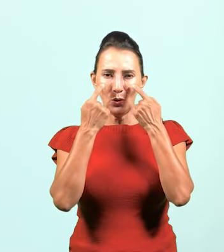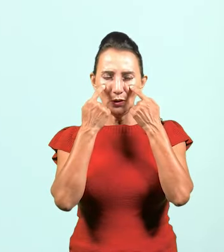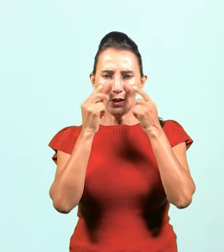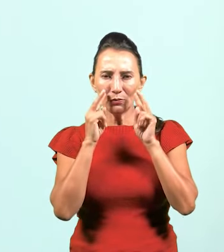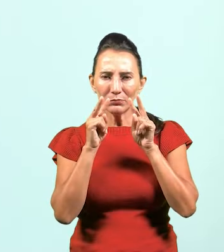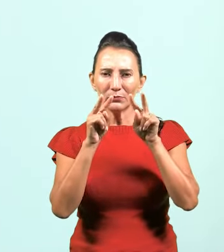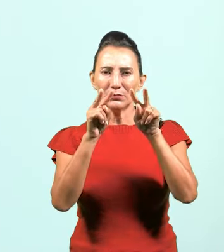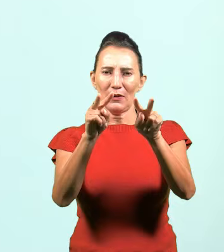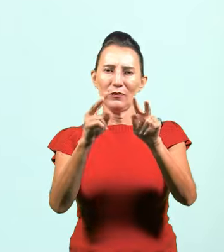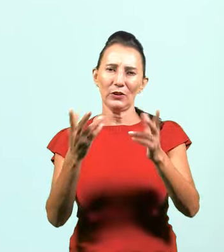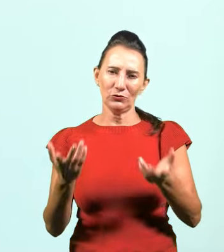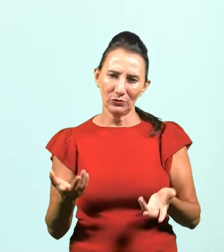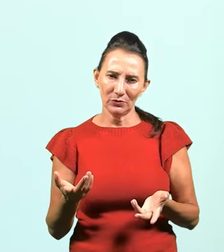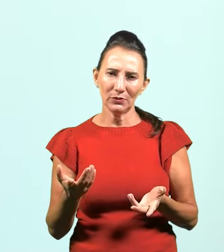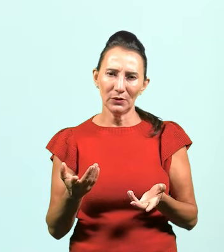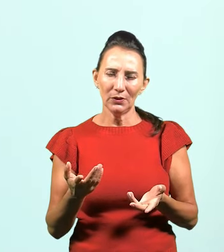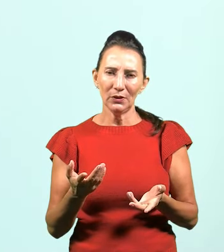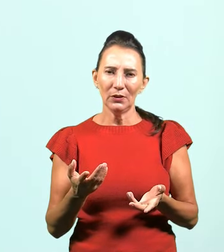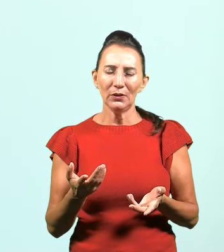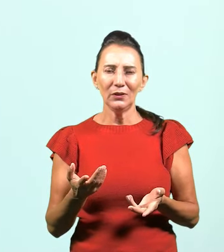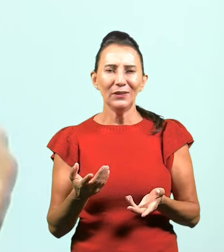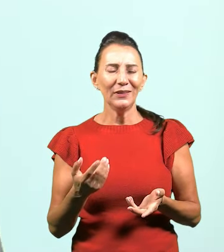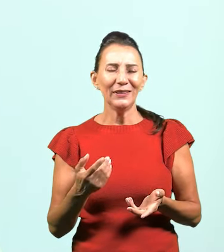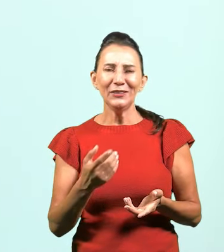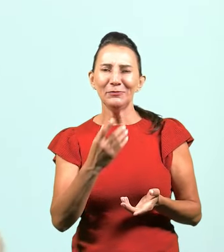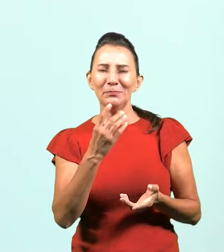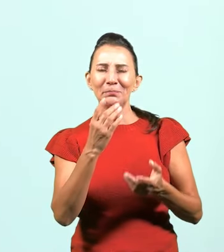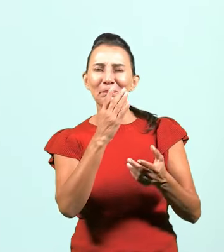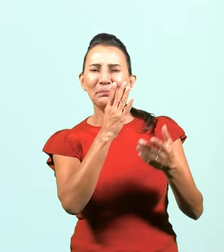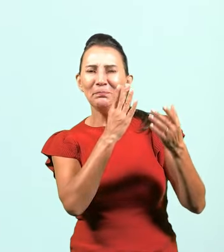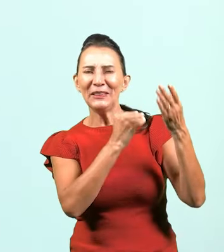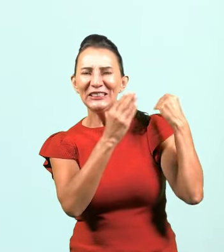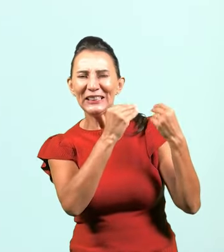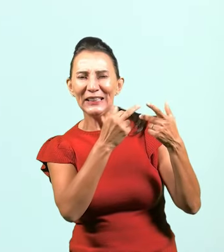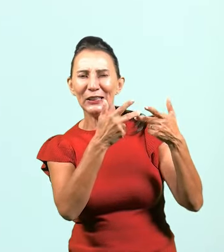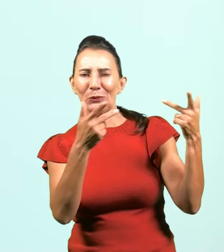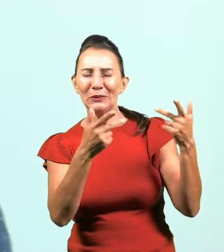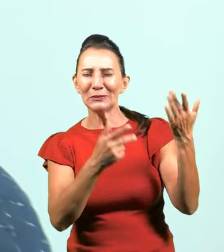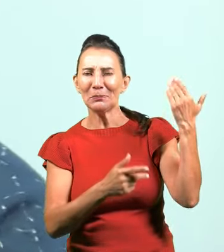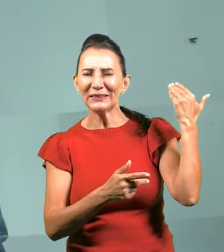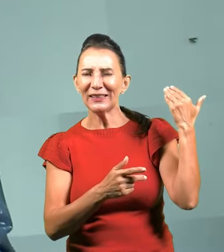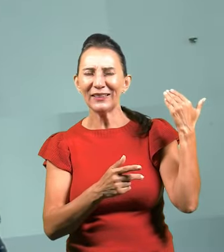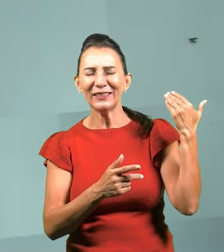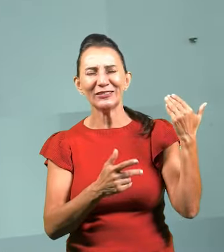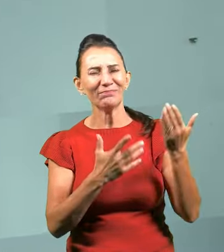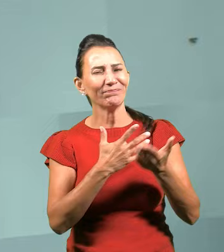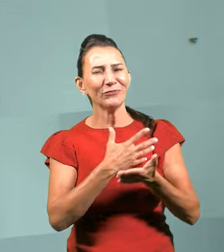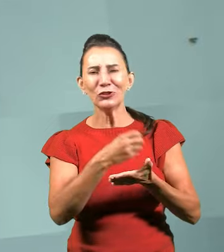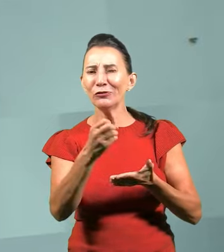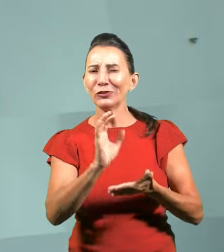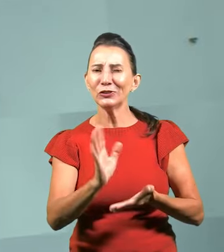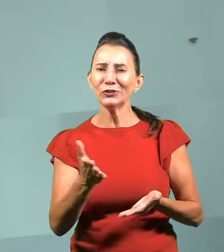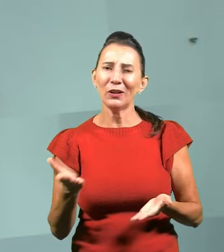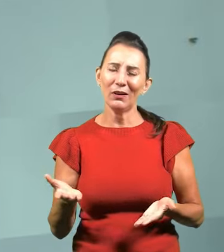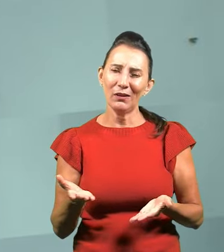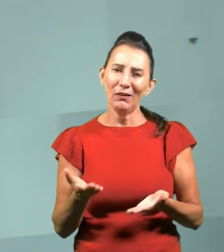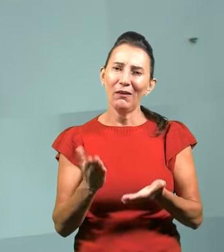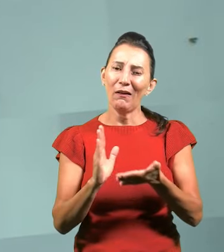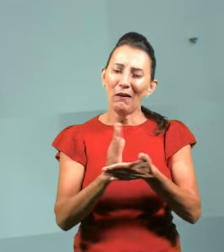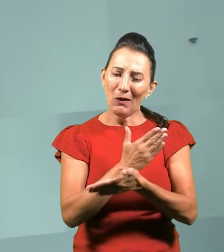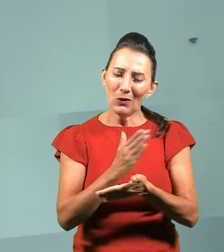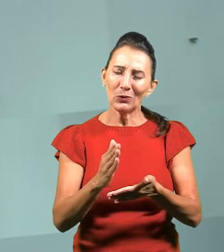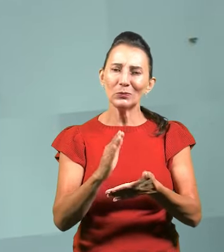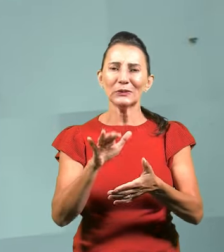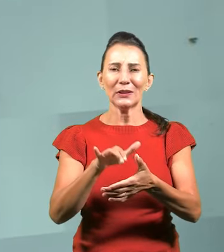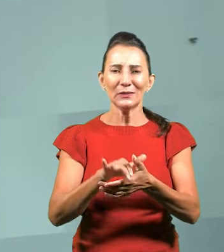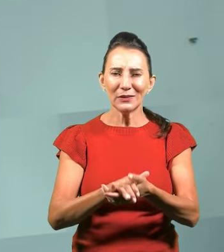Eu nasci olhando para frente. Então, eu não gosto de mexer no passado. Muitos e muitos casais